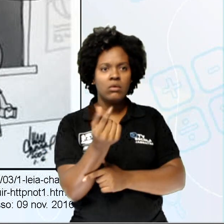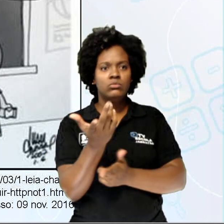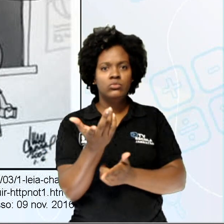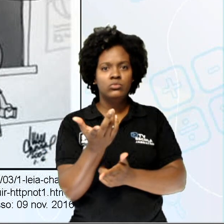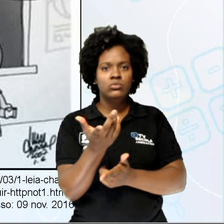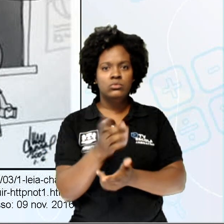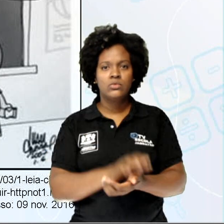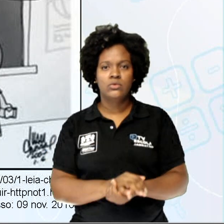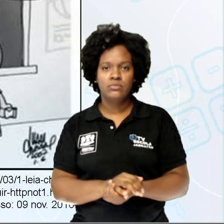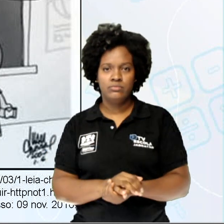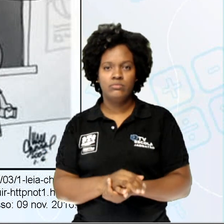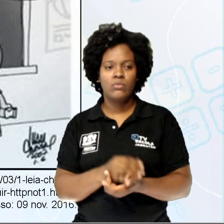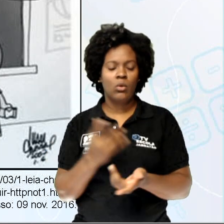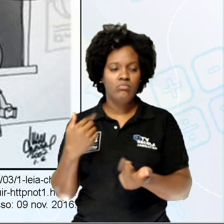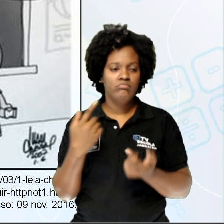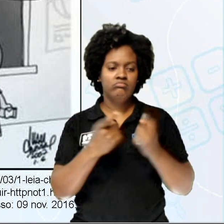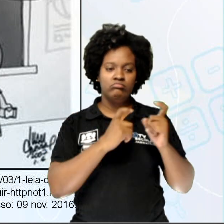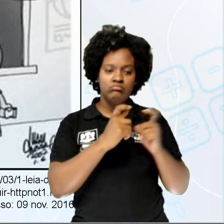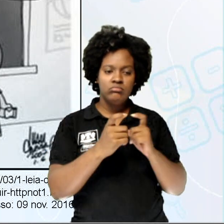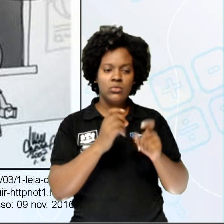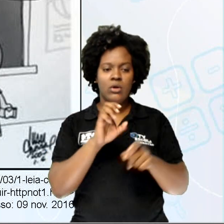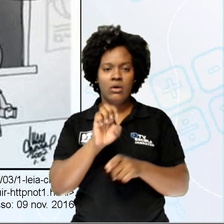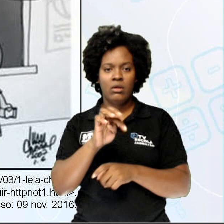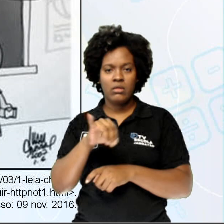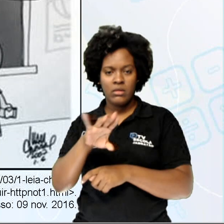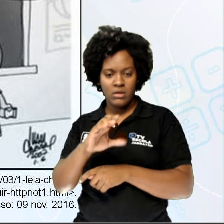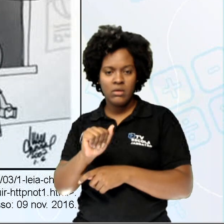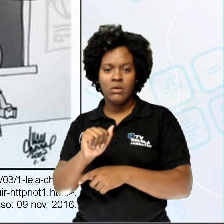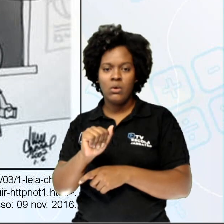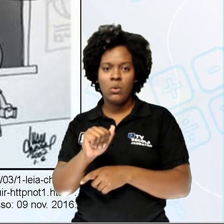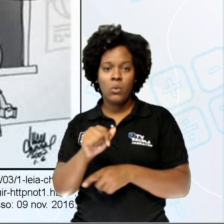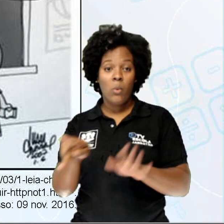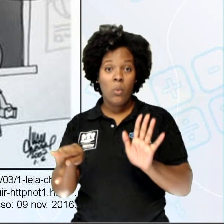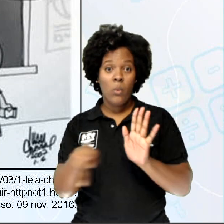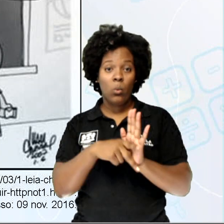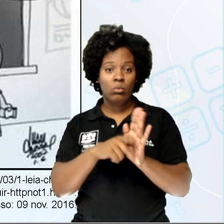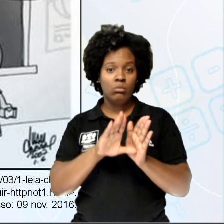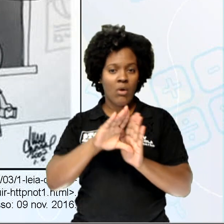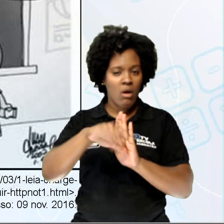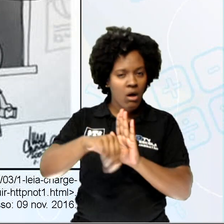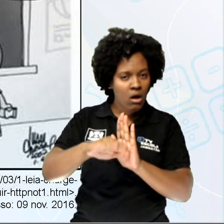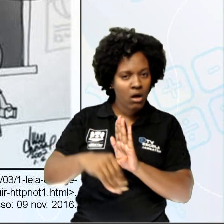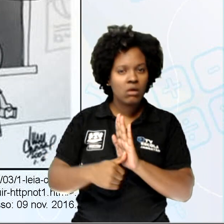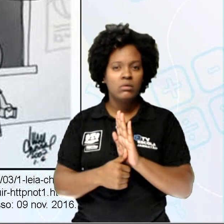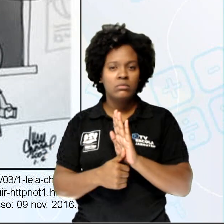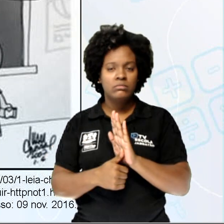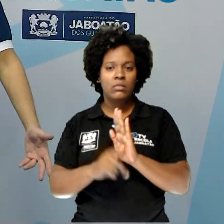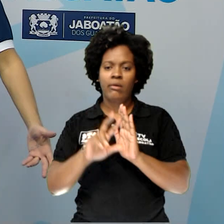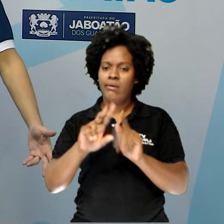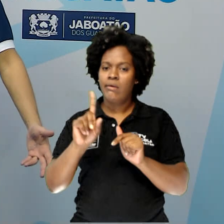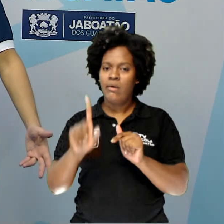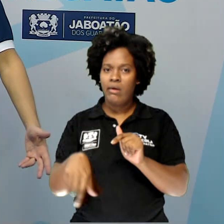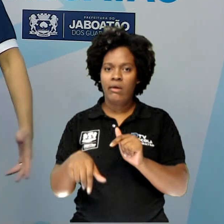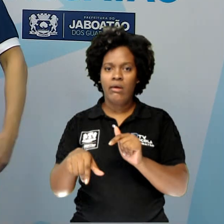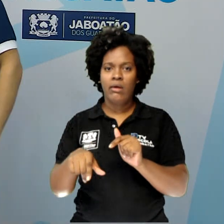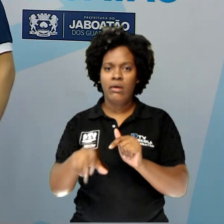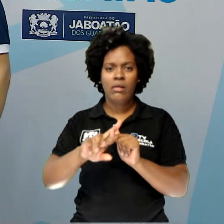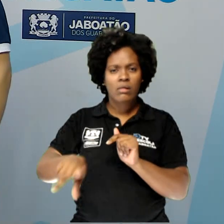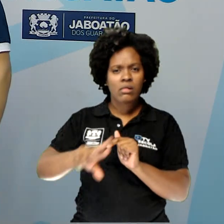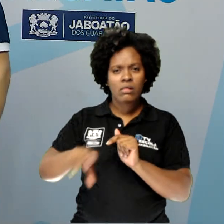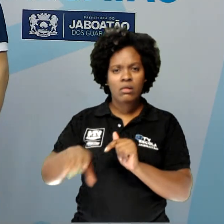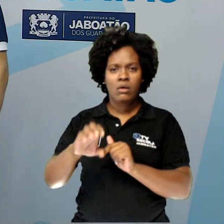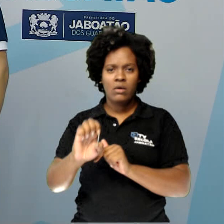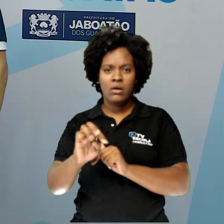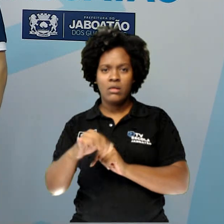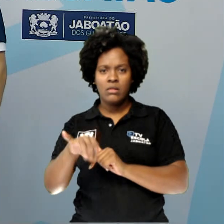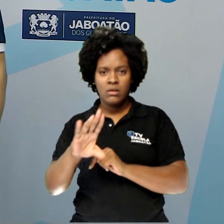Então veja que quando se discute a questão da ética, o próprio roubo é uma atitude antiética. Como pode a professora pedir que a criança